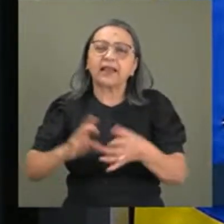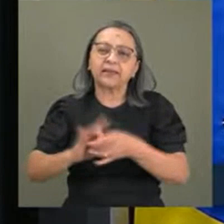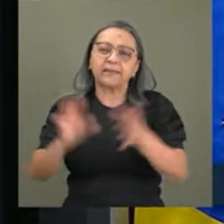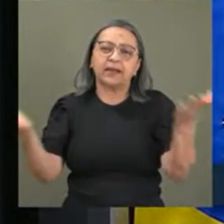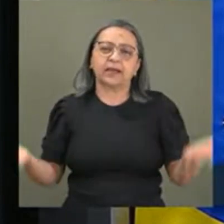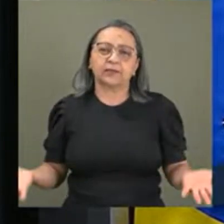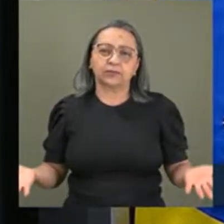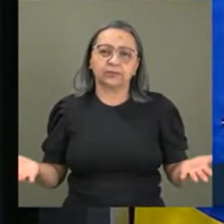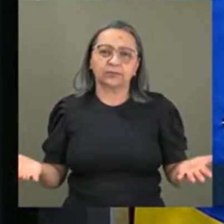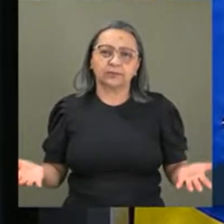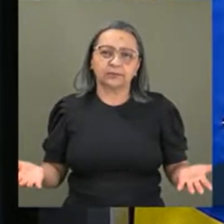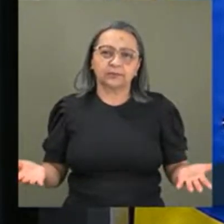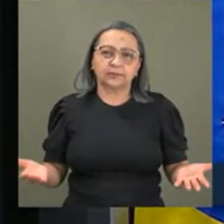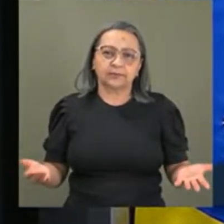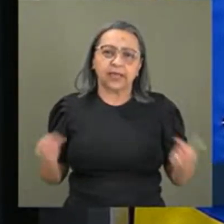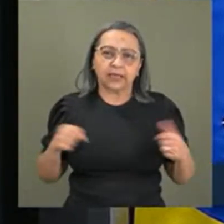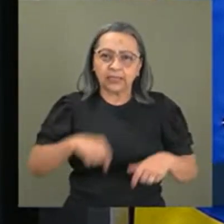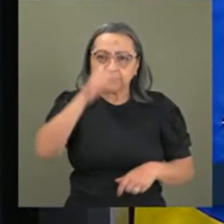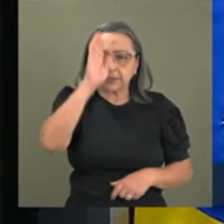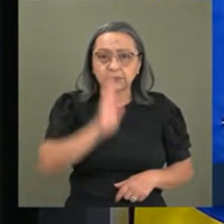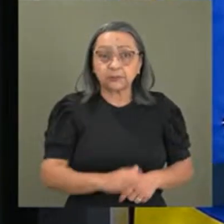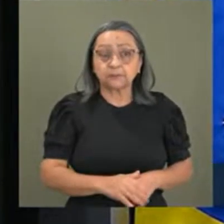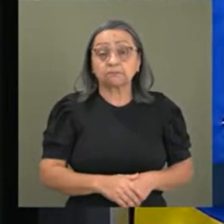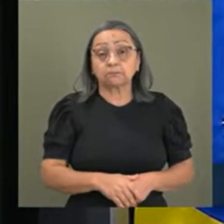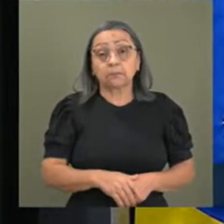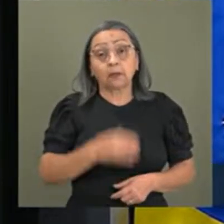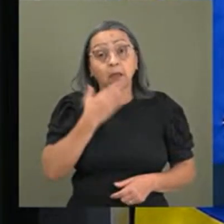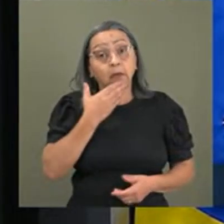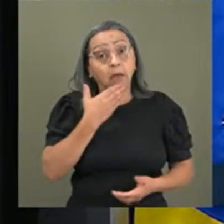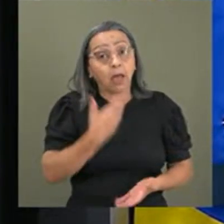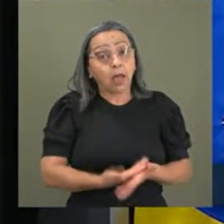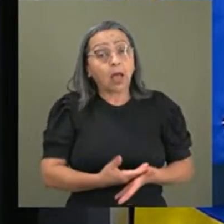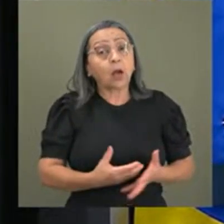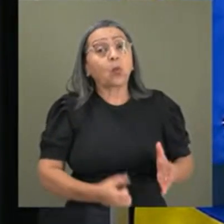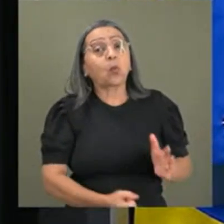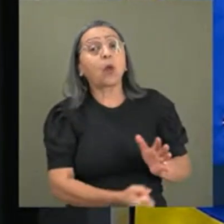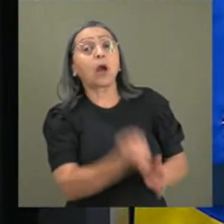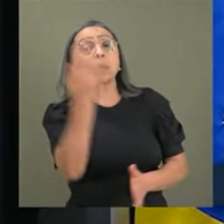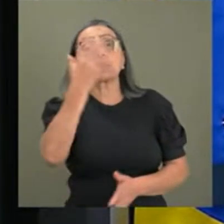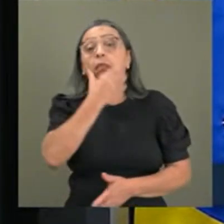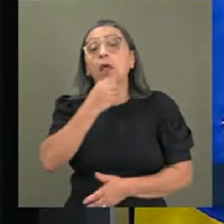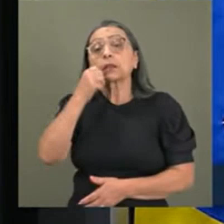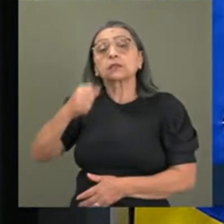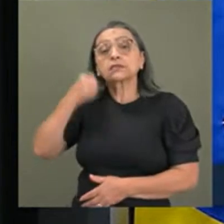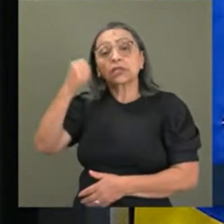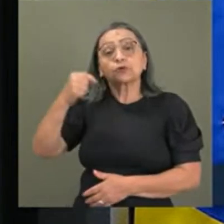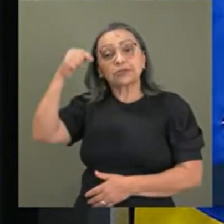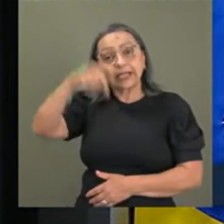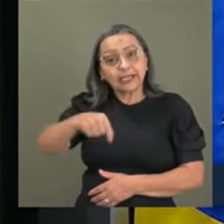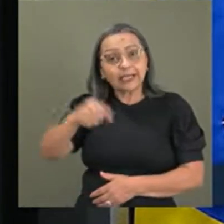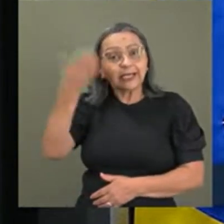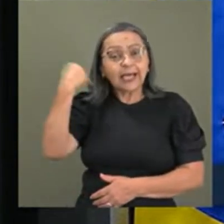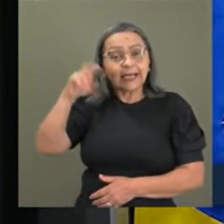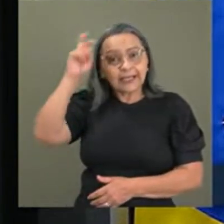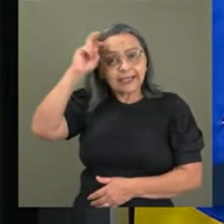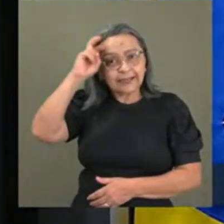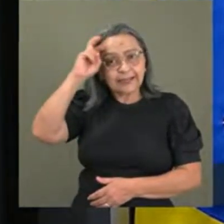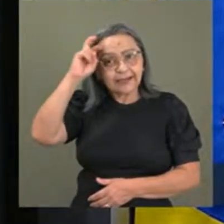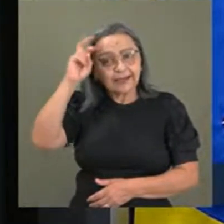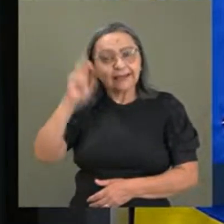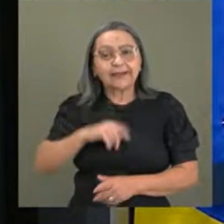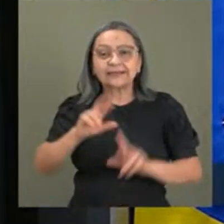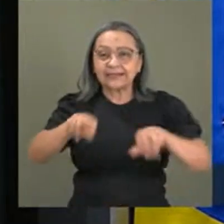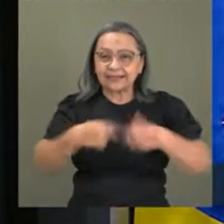institucionalizado no Brasil. Foi impressionante a quantidade de senadores que passaram pela sessão, mais de 20